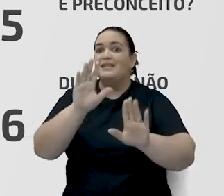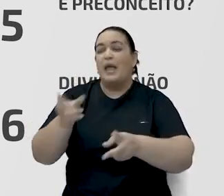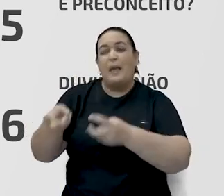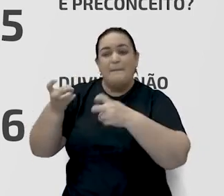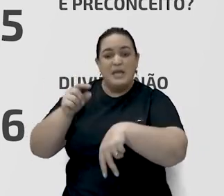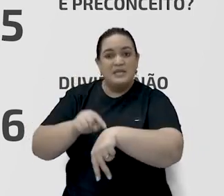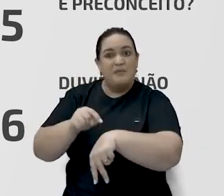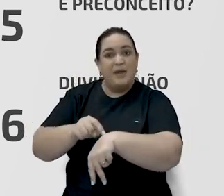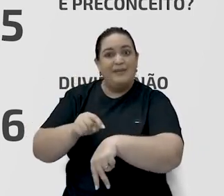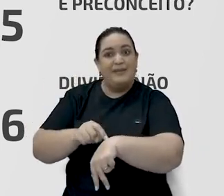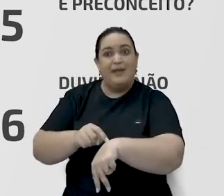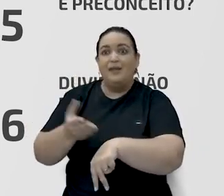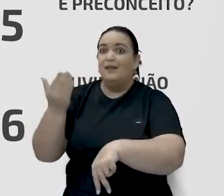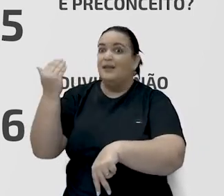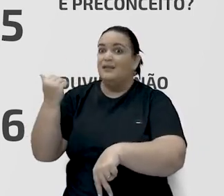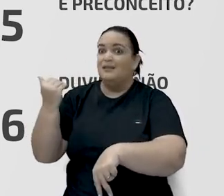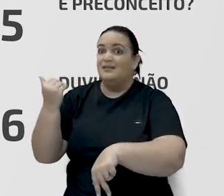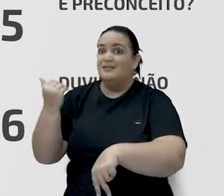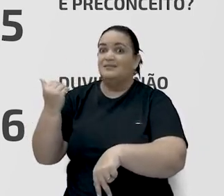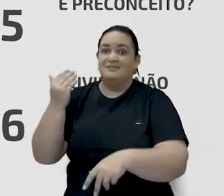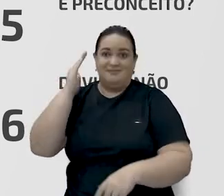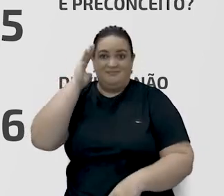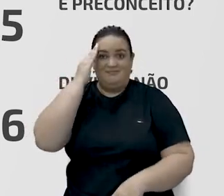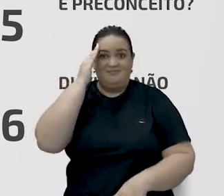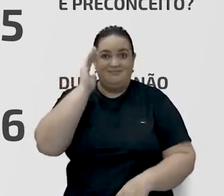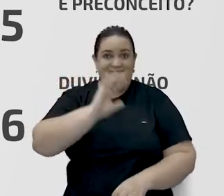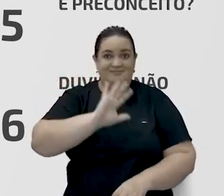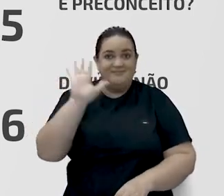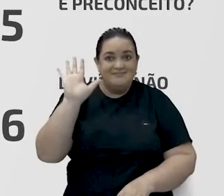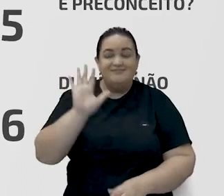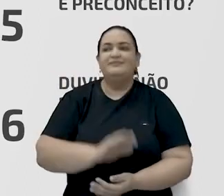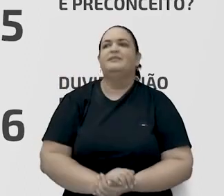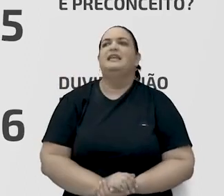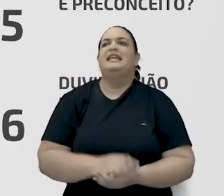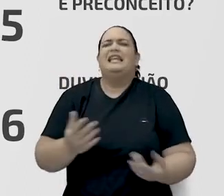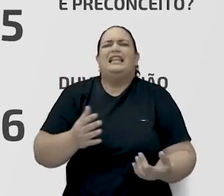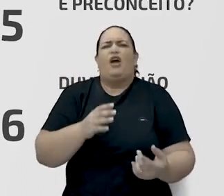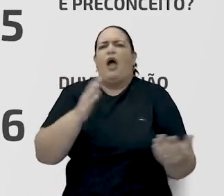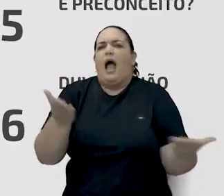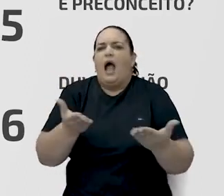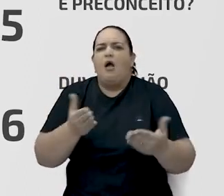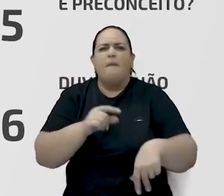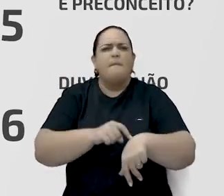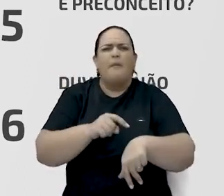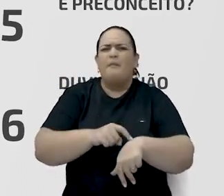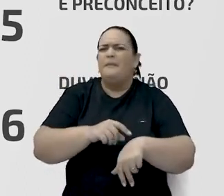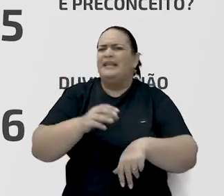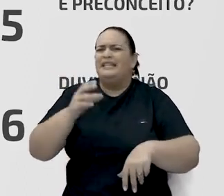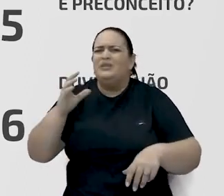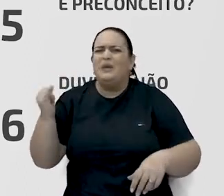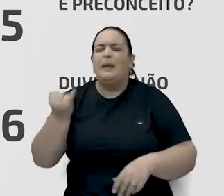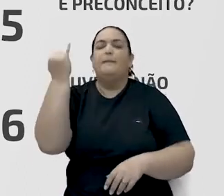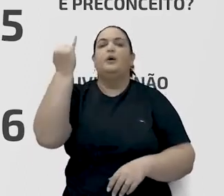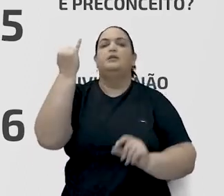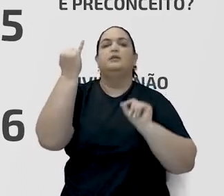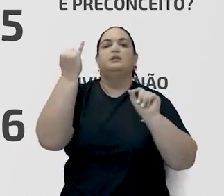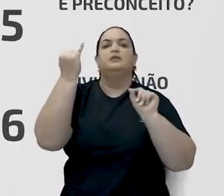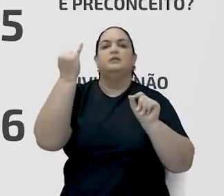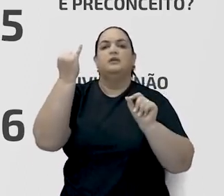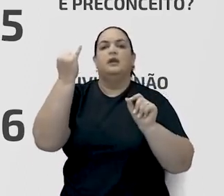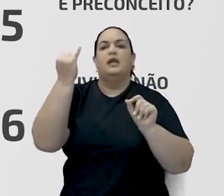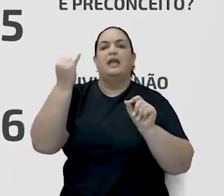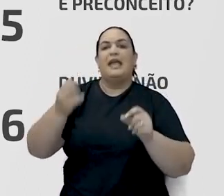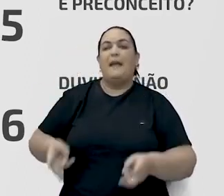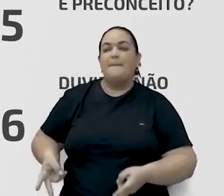mas que tornou essa informação antiga. E aí um ponto que é crucial é sempre prestar atenção se